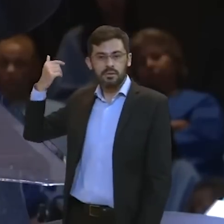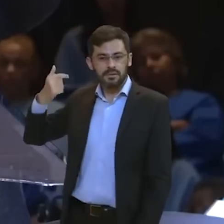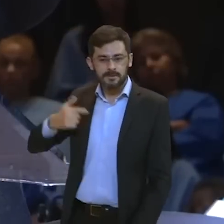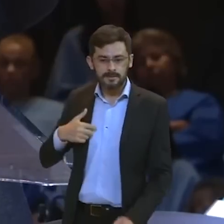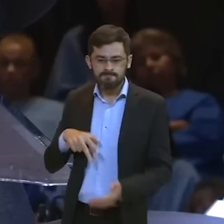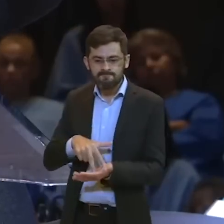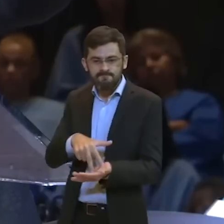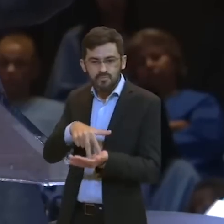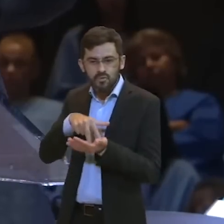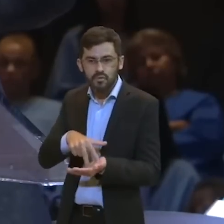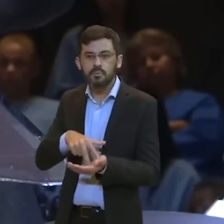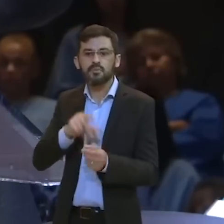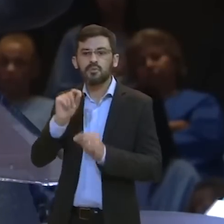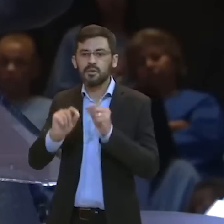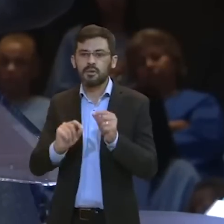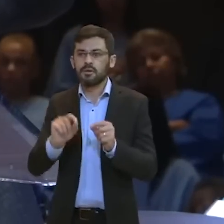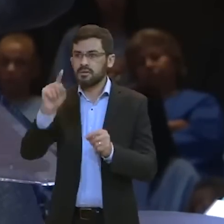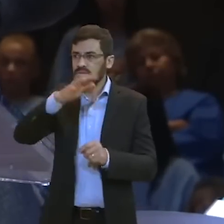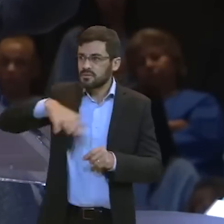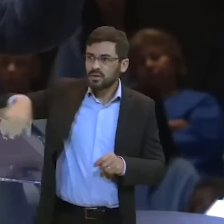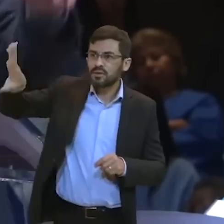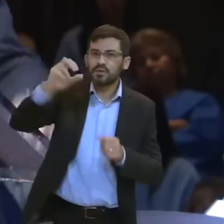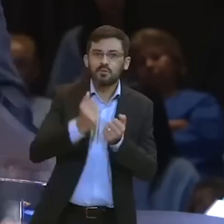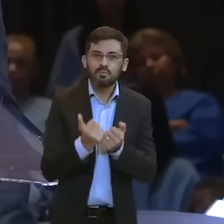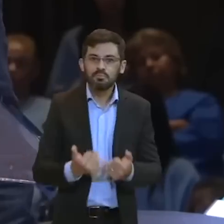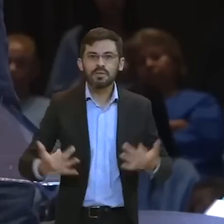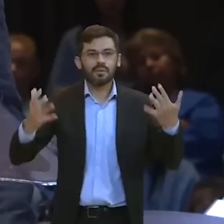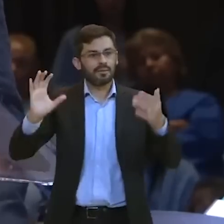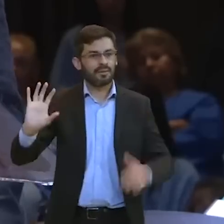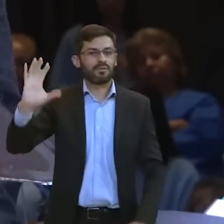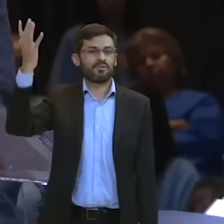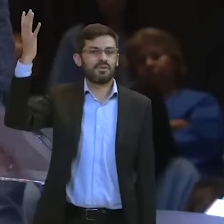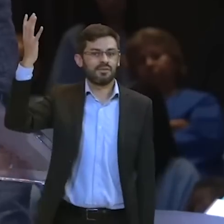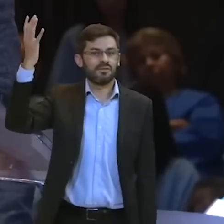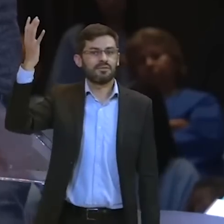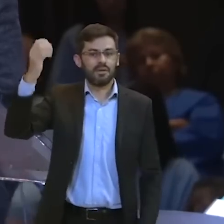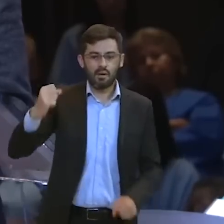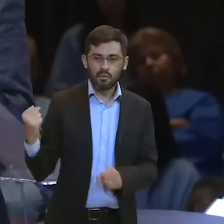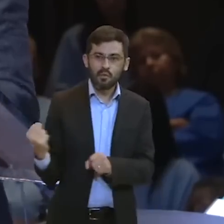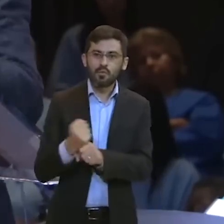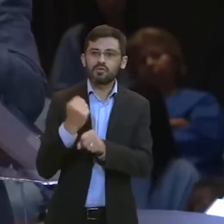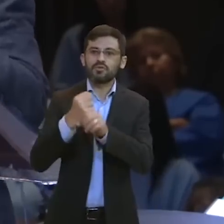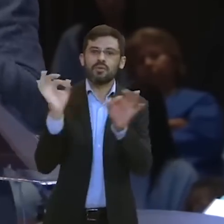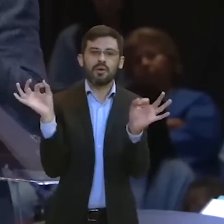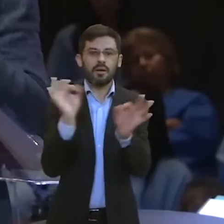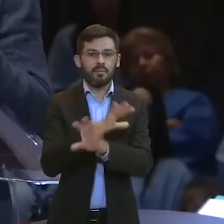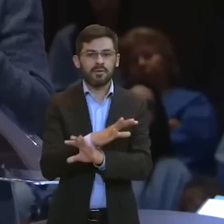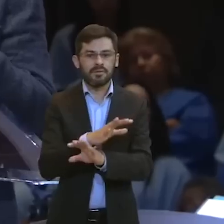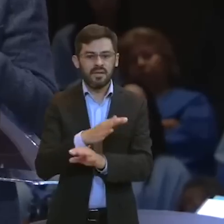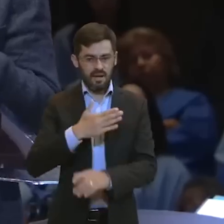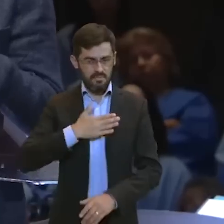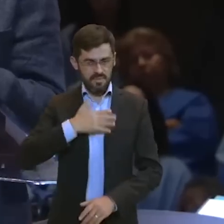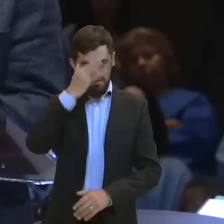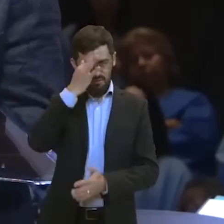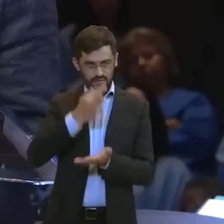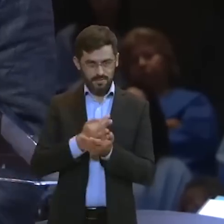esse milagre, que é tudo isso aqui, acontecesse. Não é a minha